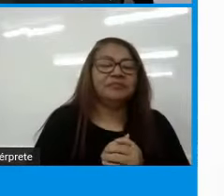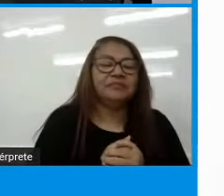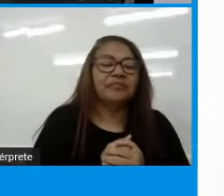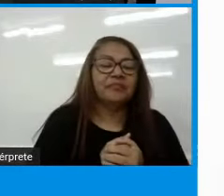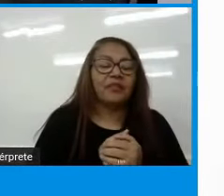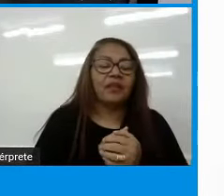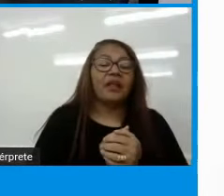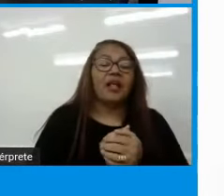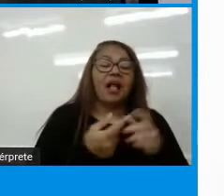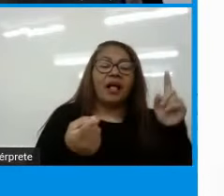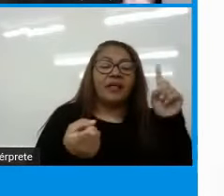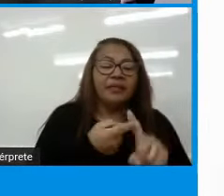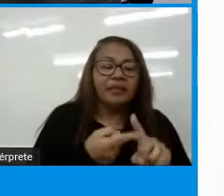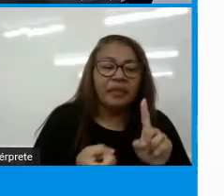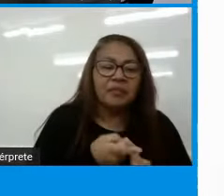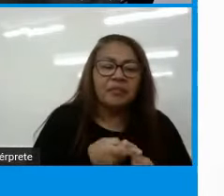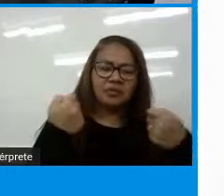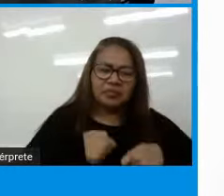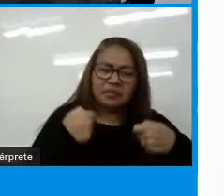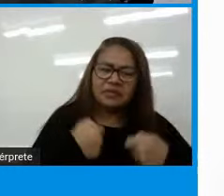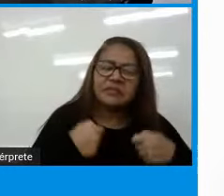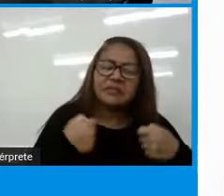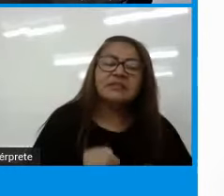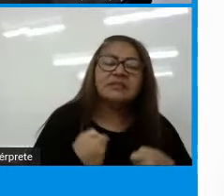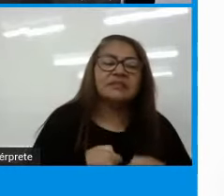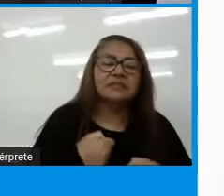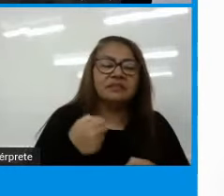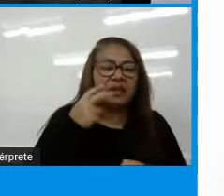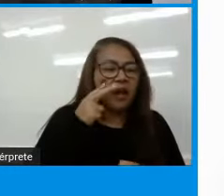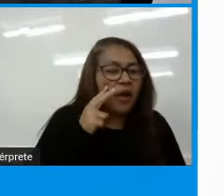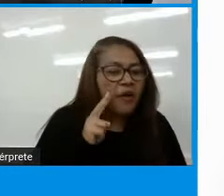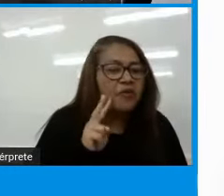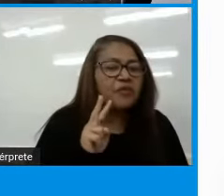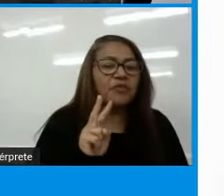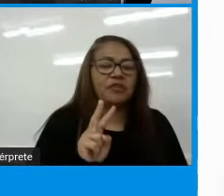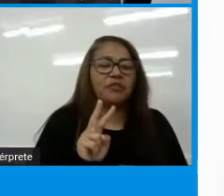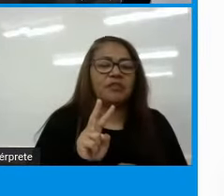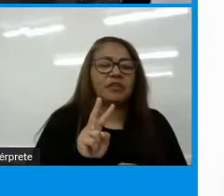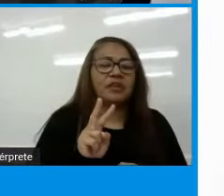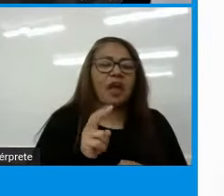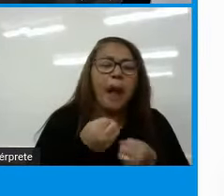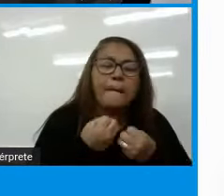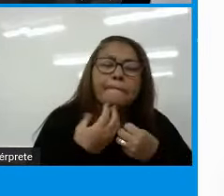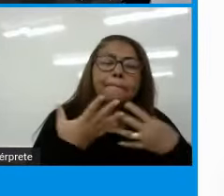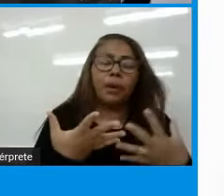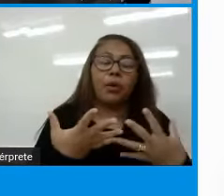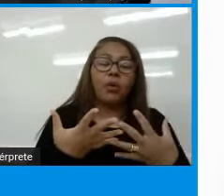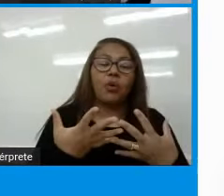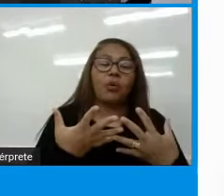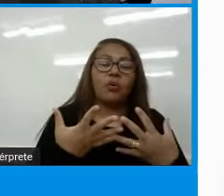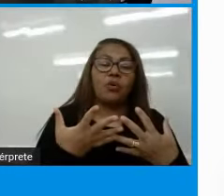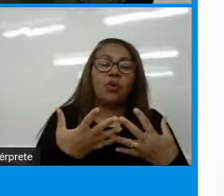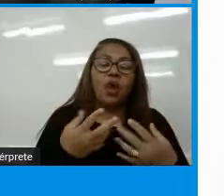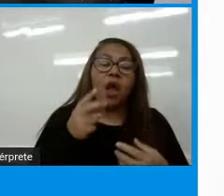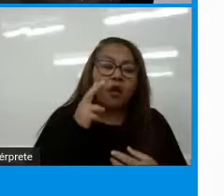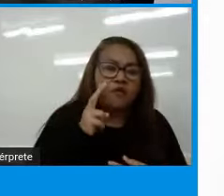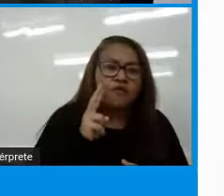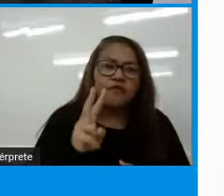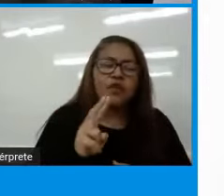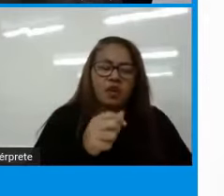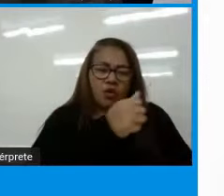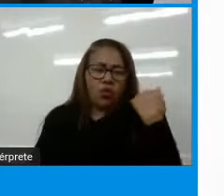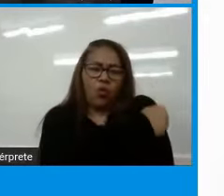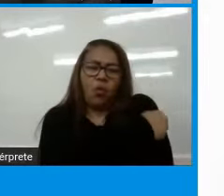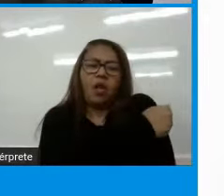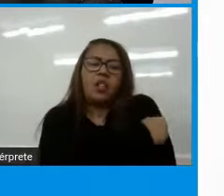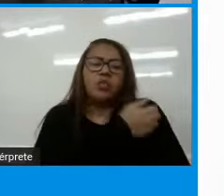que precisa ser também vista como benefício é o lado do estudante. Então, imagine um estudante que ele tem